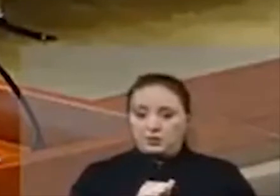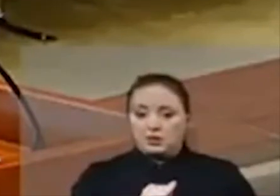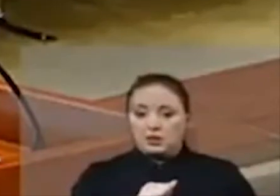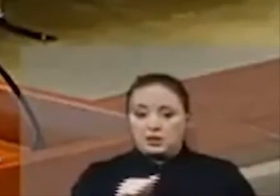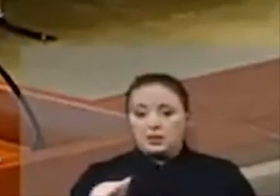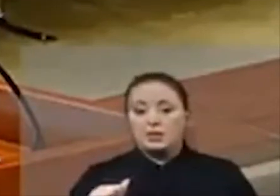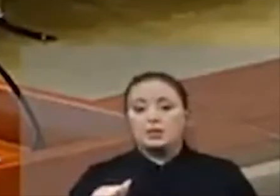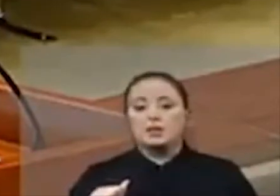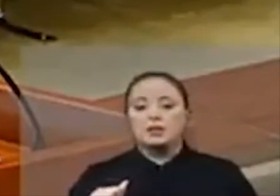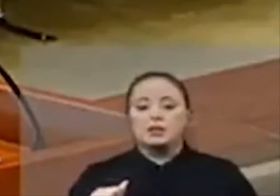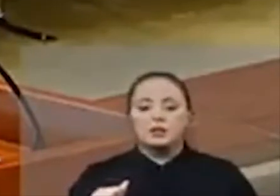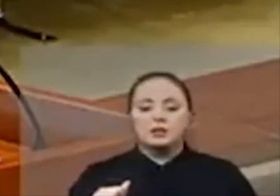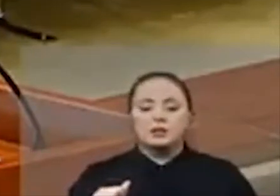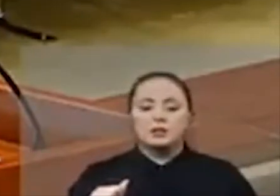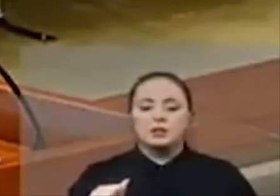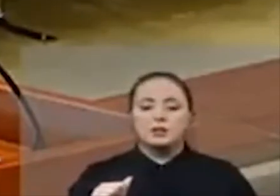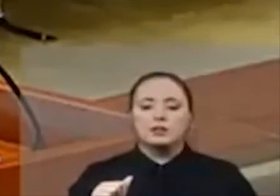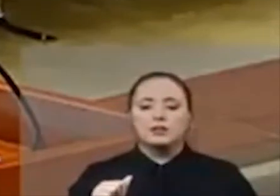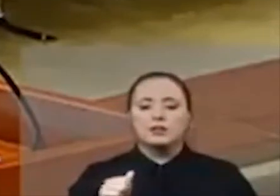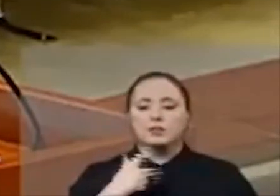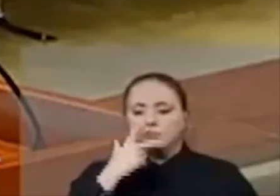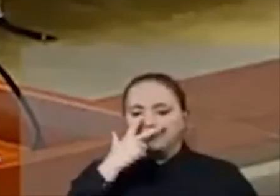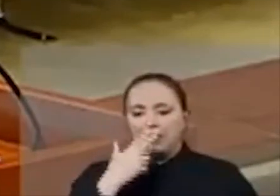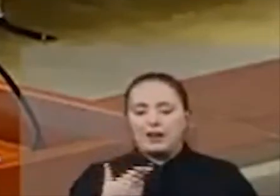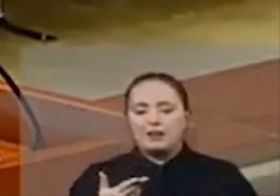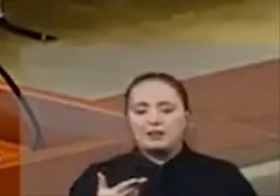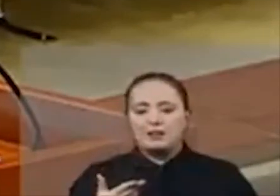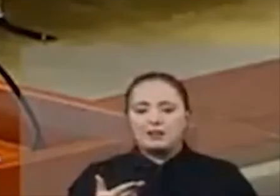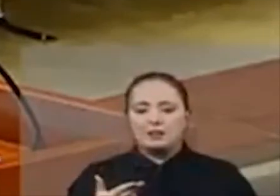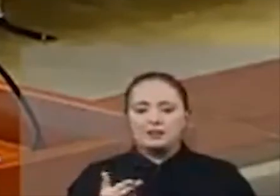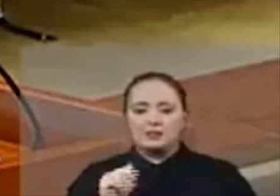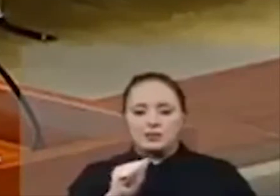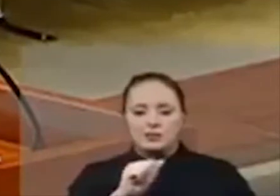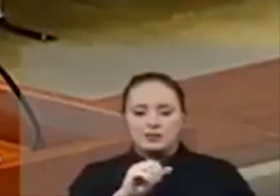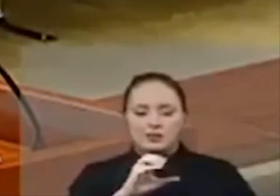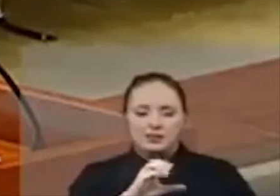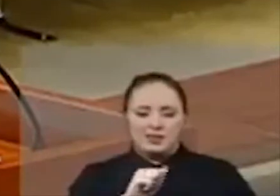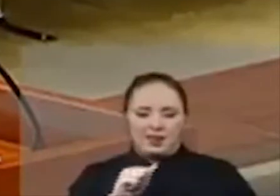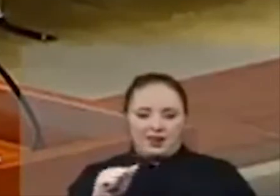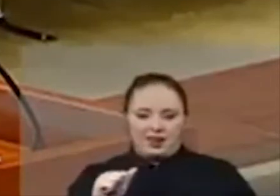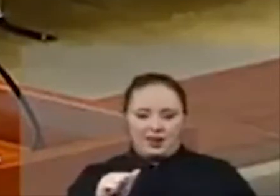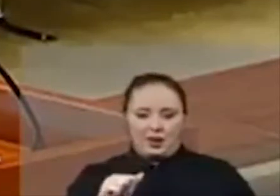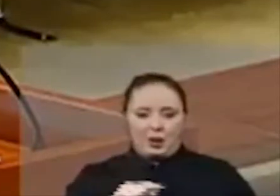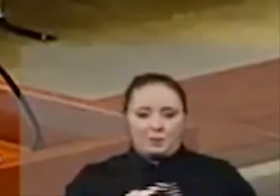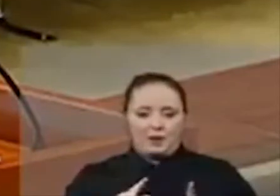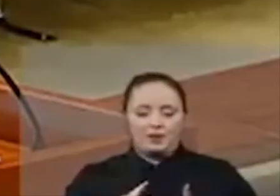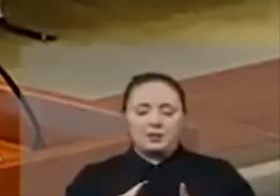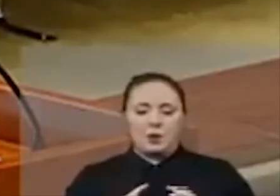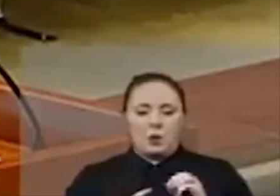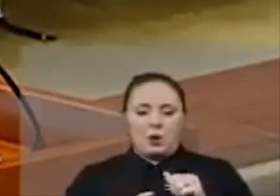estão abaixo de um guarda-chuva maior que a Ordem dos Advogados do Brasil.